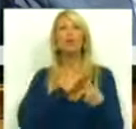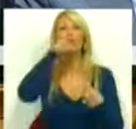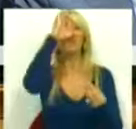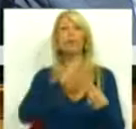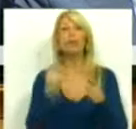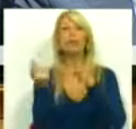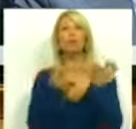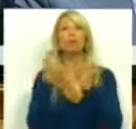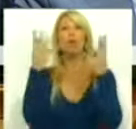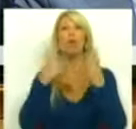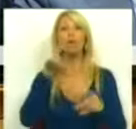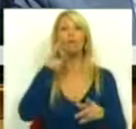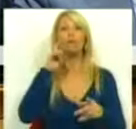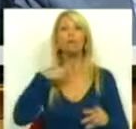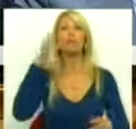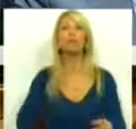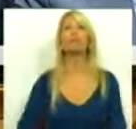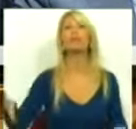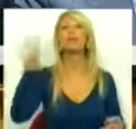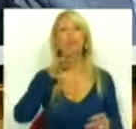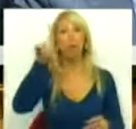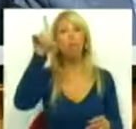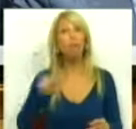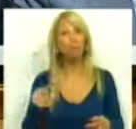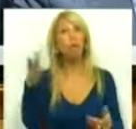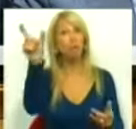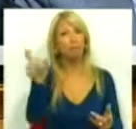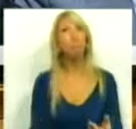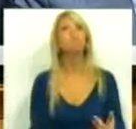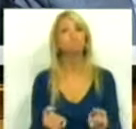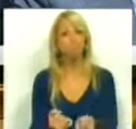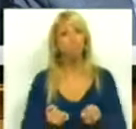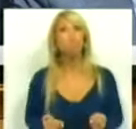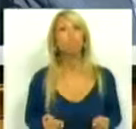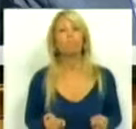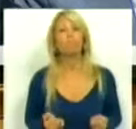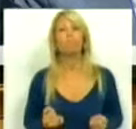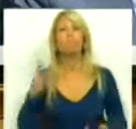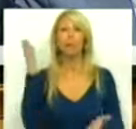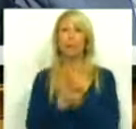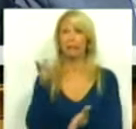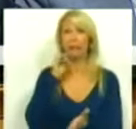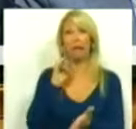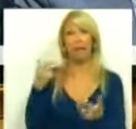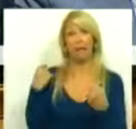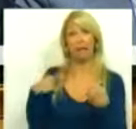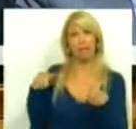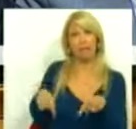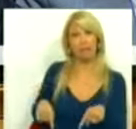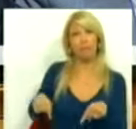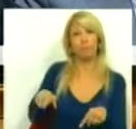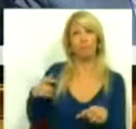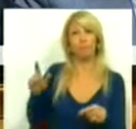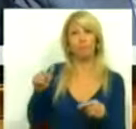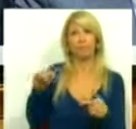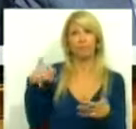Ministro a discutir o Orçamento para a Defesa Nacional, também ele de grande contenção e onde à data foi acusado de promover